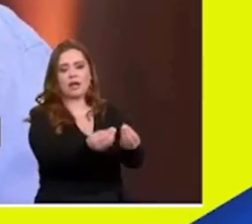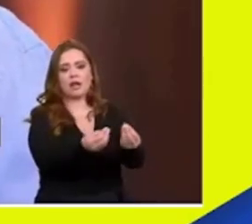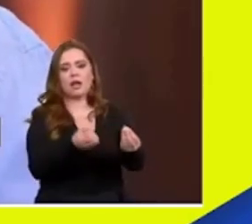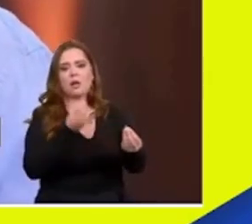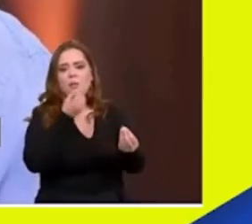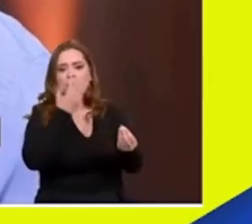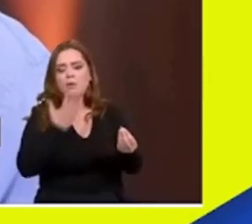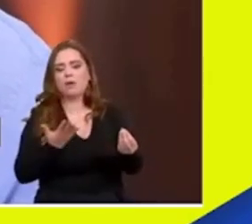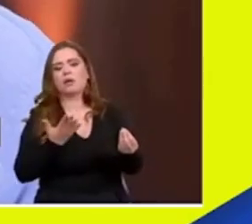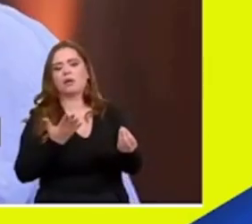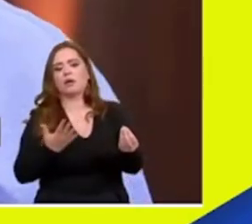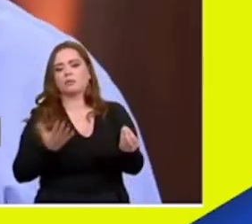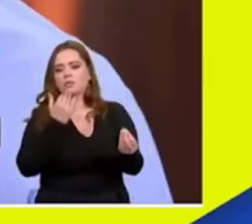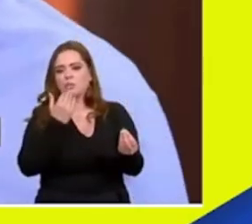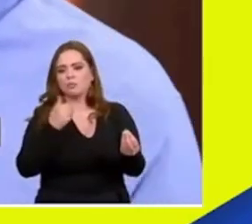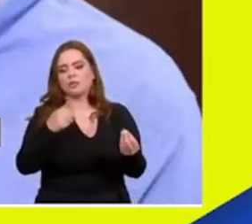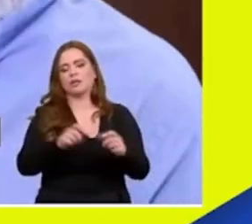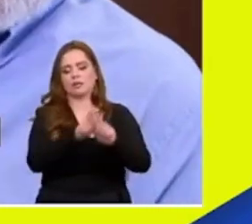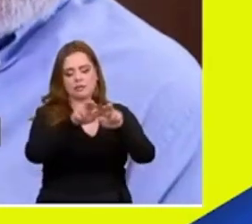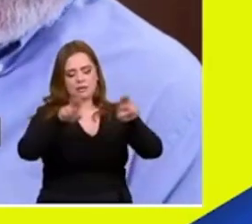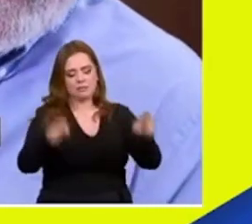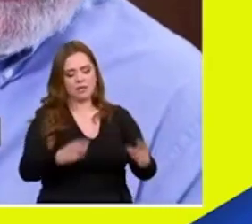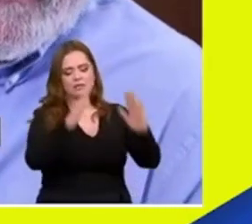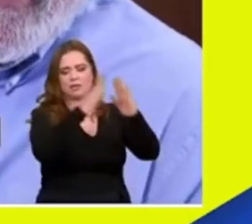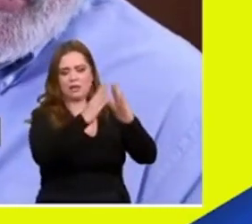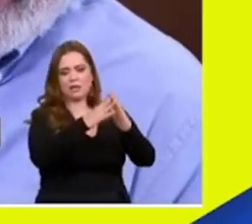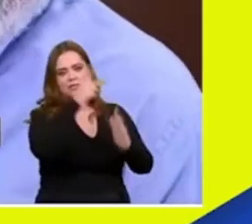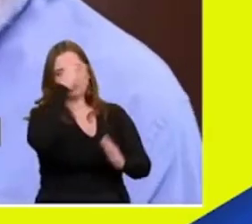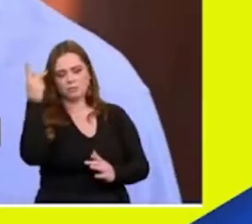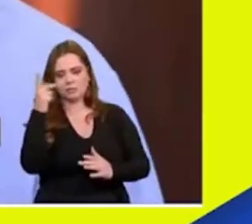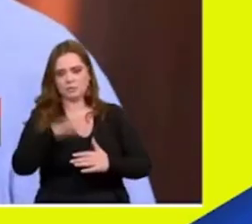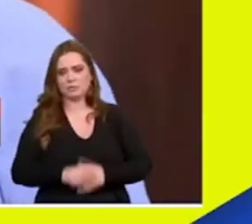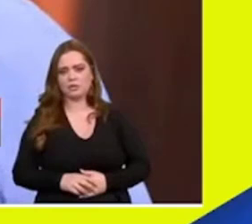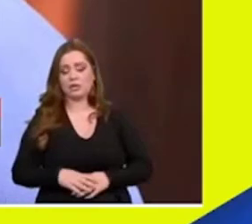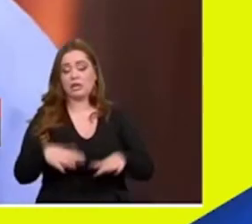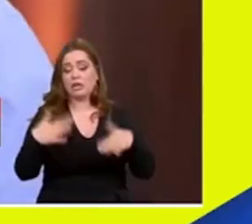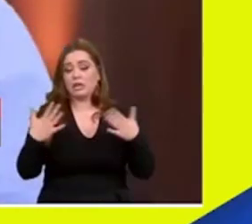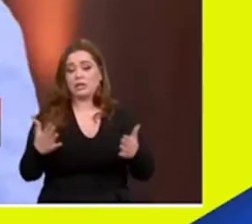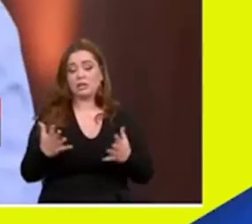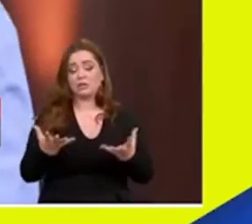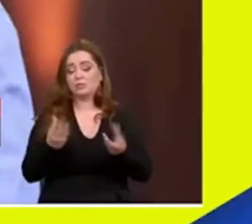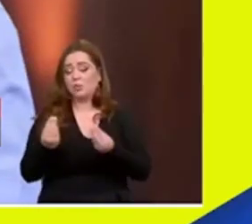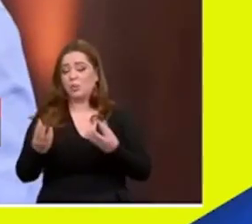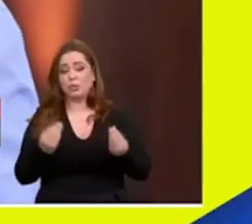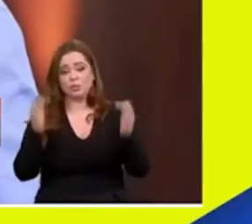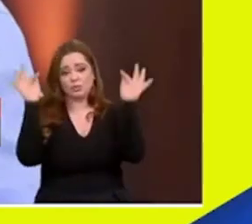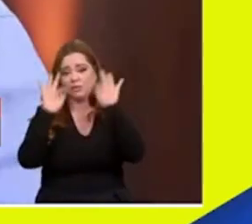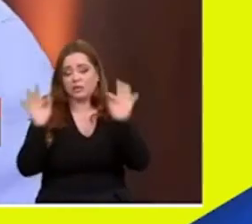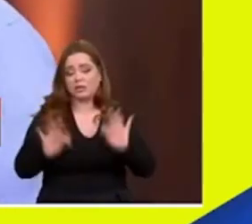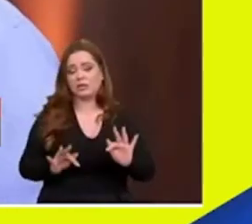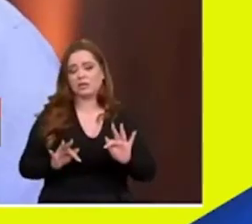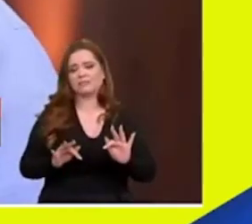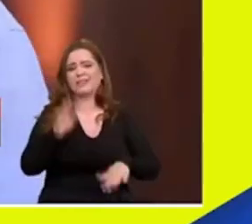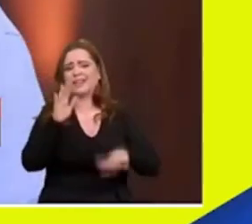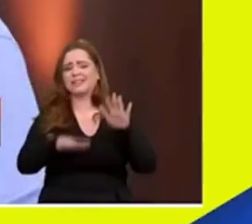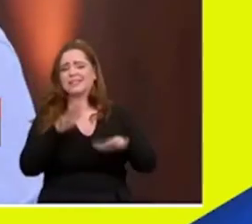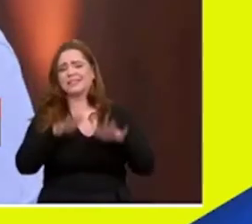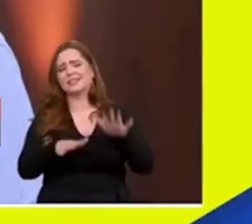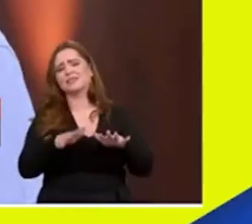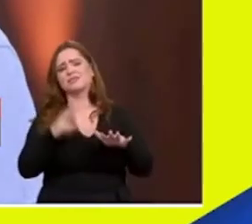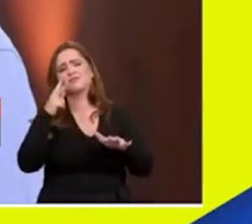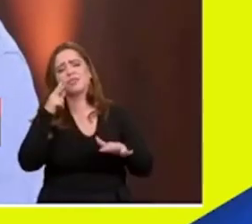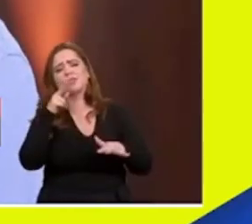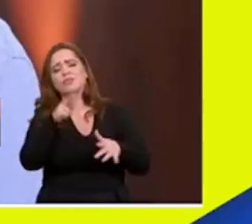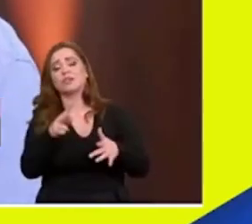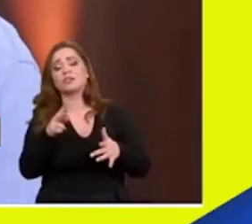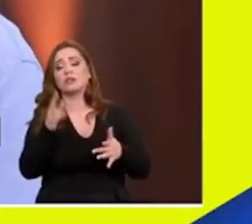certeza que isso vai acontecer. Então, tudo isso me deixa muito, muito, muito feliz. Às vezes eu vejo muita... Às vezes, você sabe, o show, você